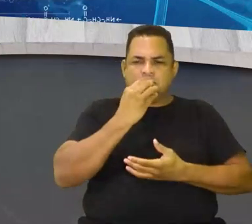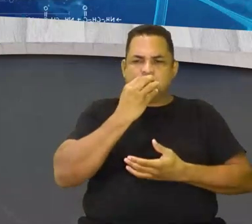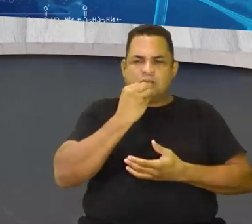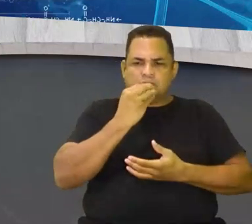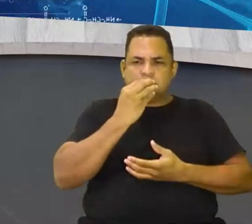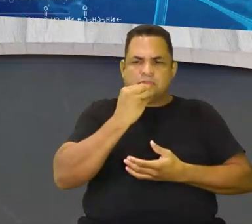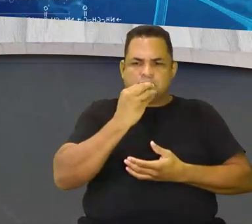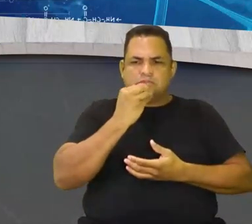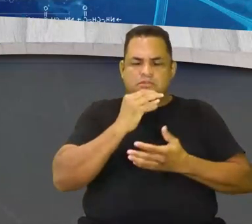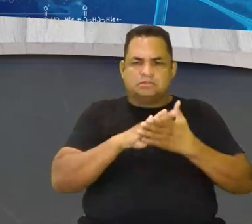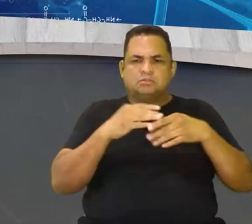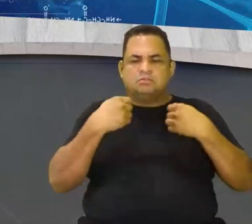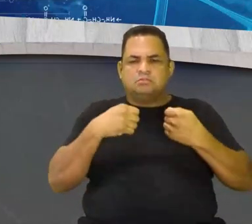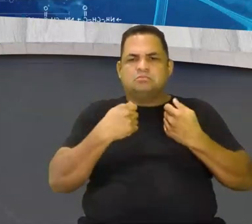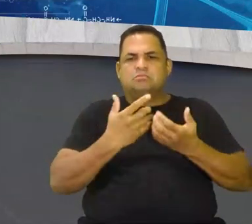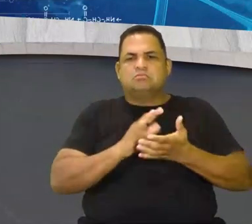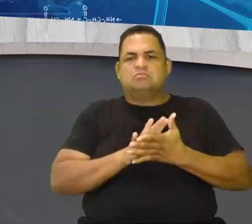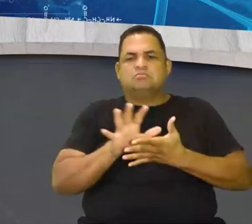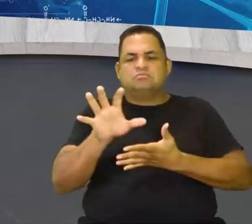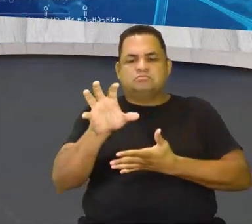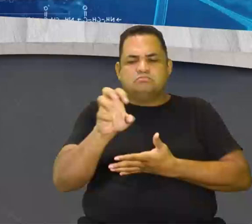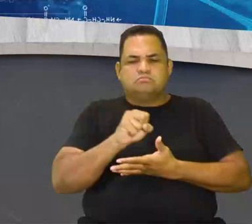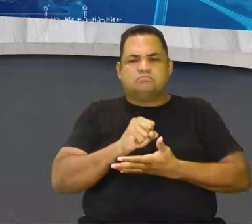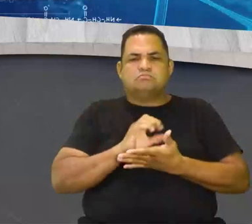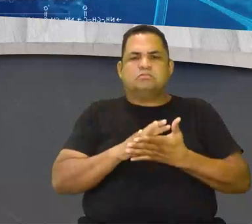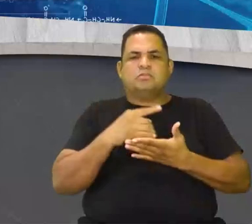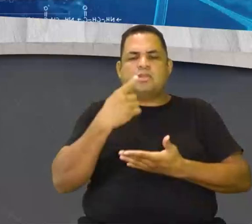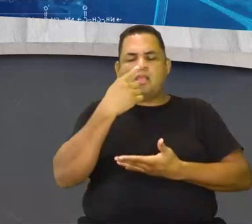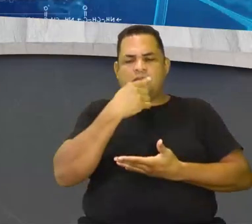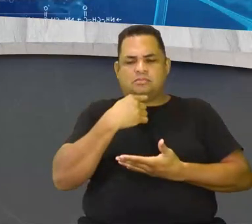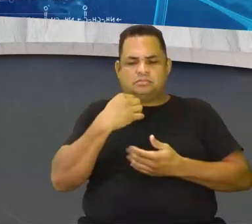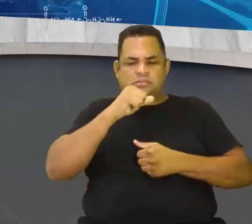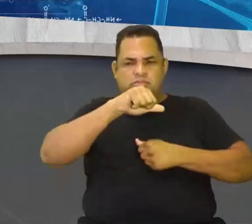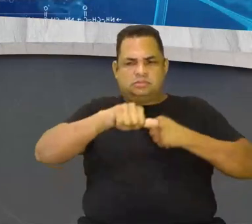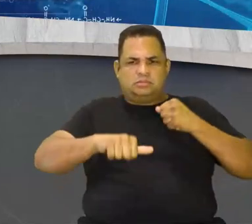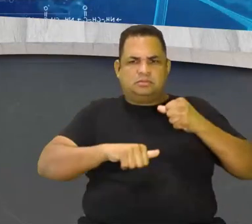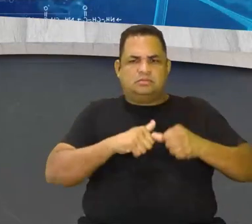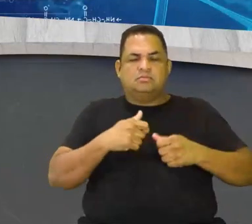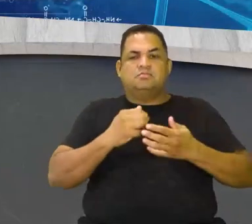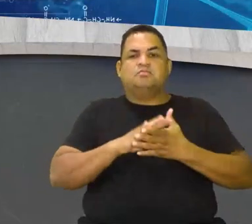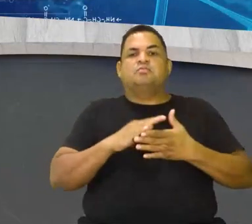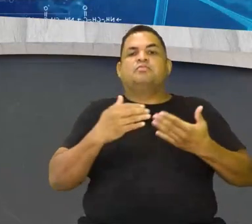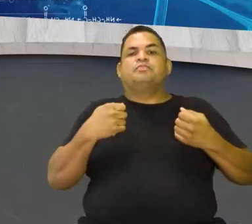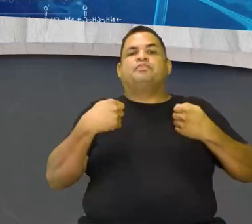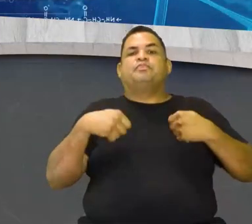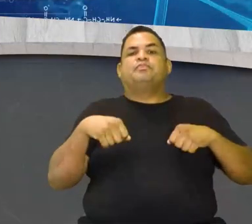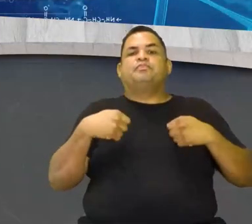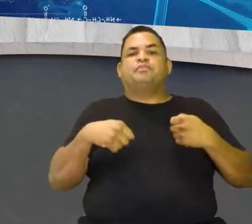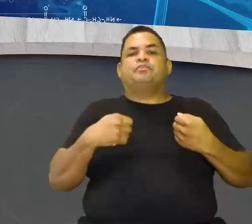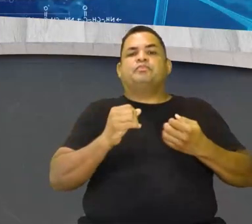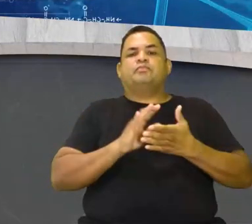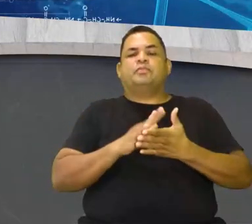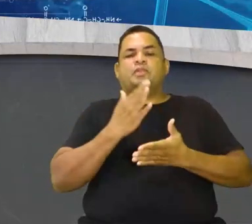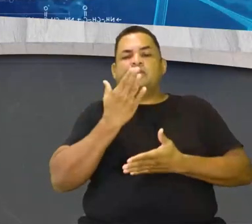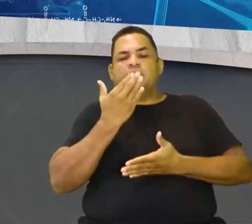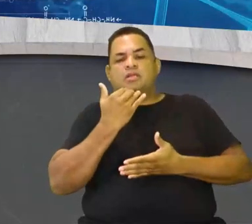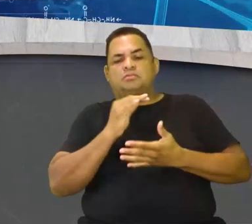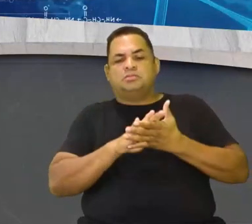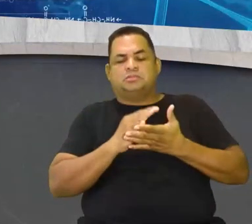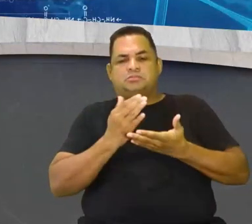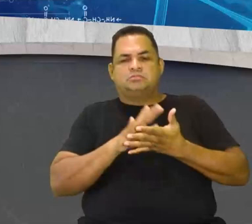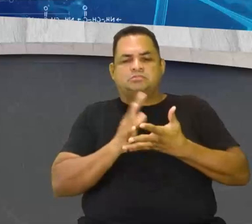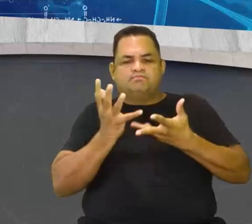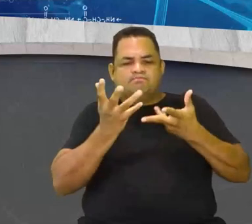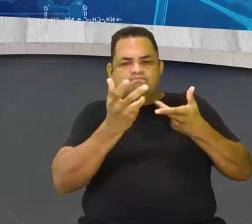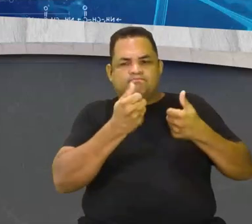o professor falou, nós vamos pegar esse alimento e vamos transformar ele. Mas para isso a gente tem que ter alimentos de qualidade e